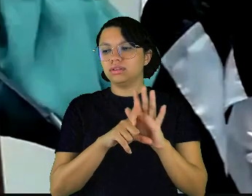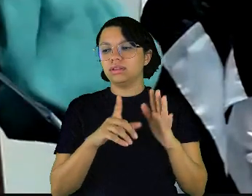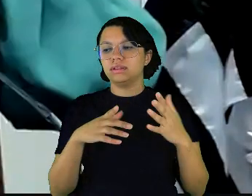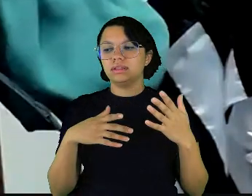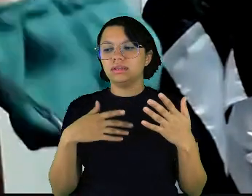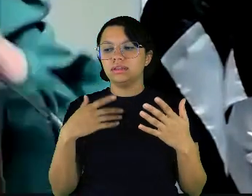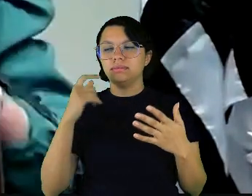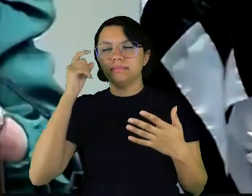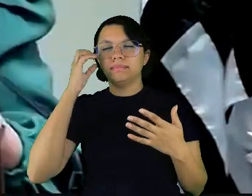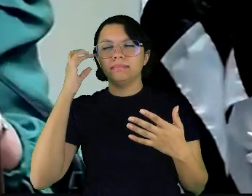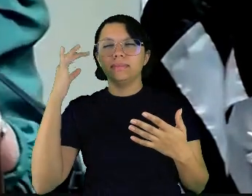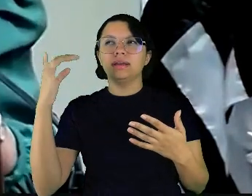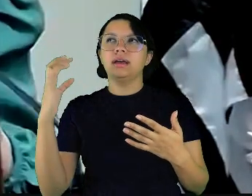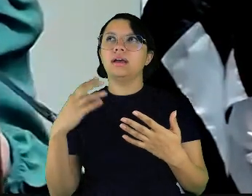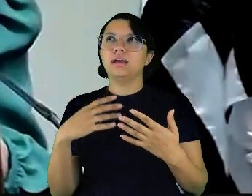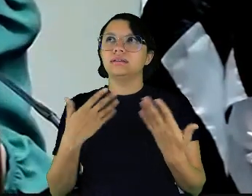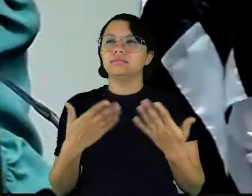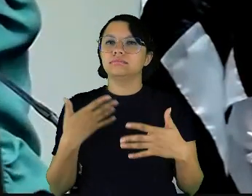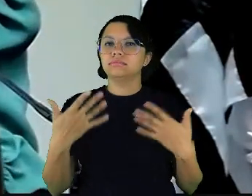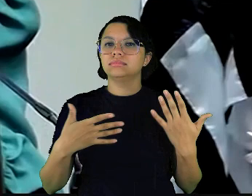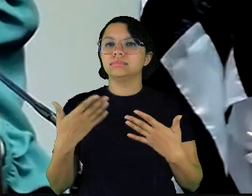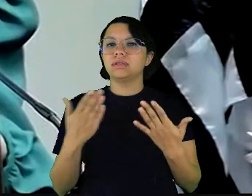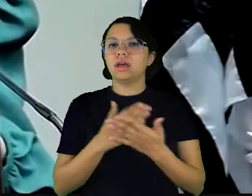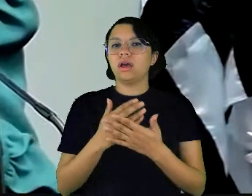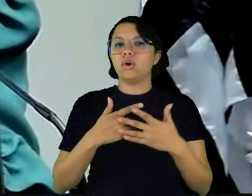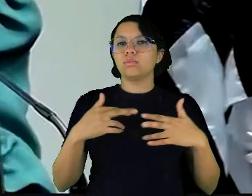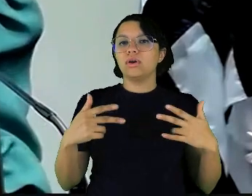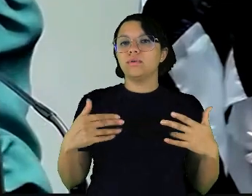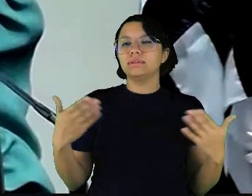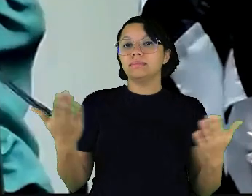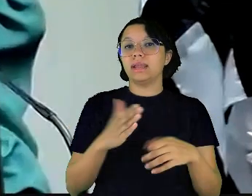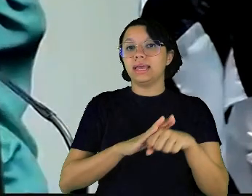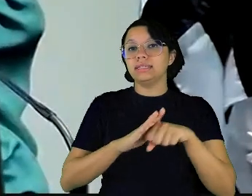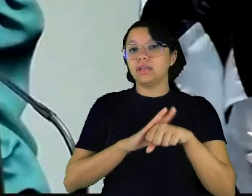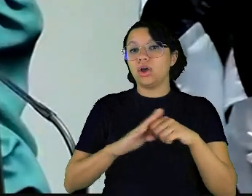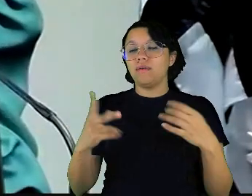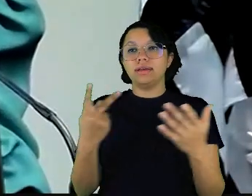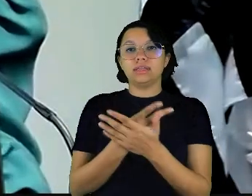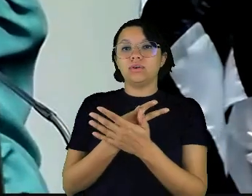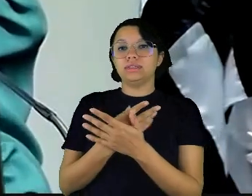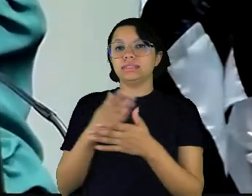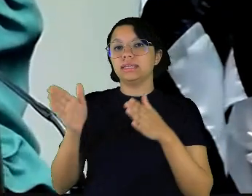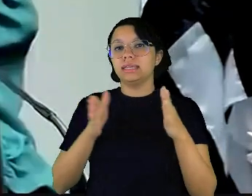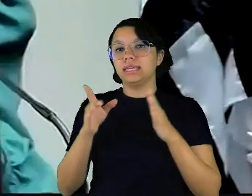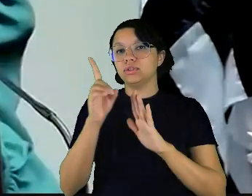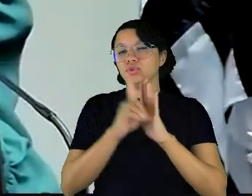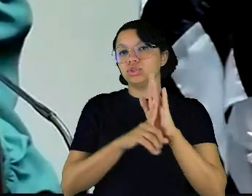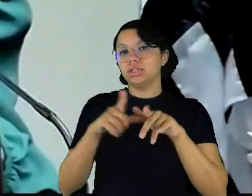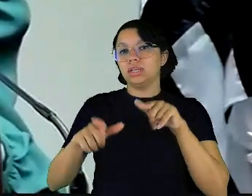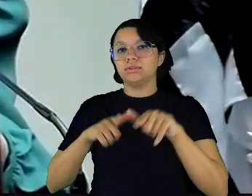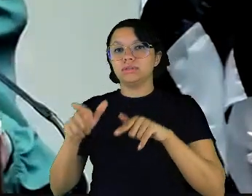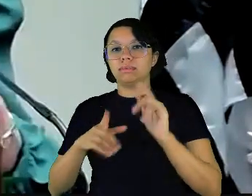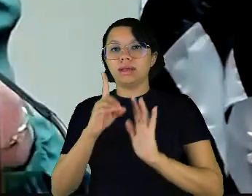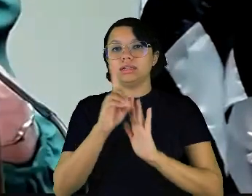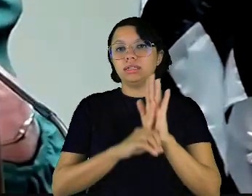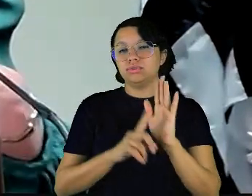pensar em alguma coisa para fazer esta conversa entre o direito do trabalho e o direito previdenciário, porque nós